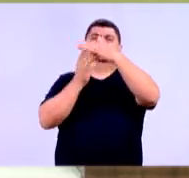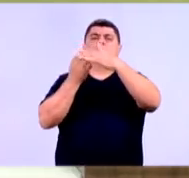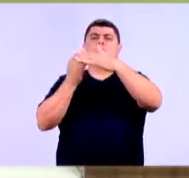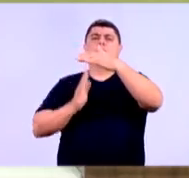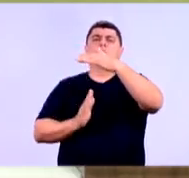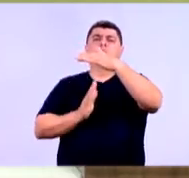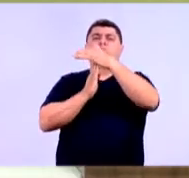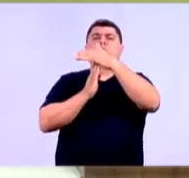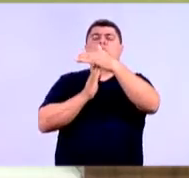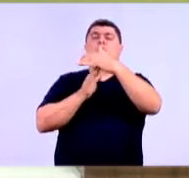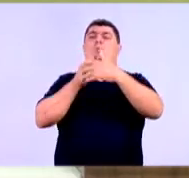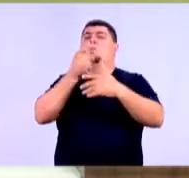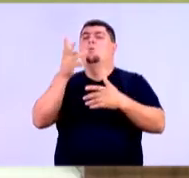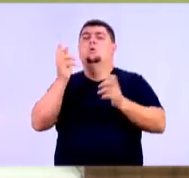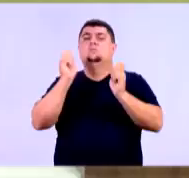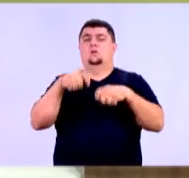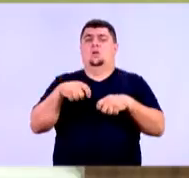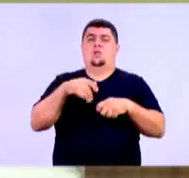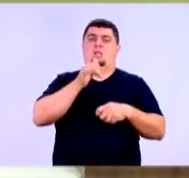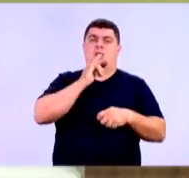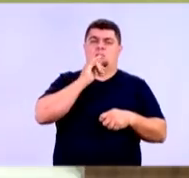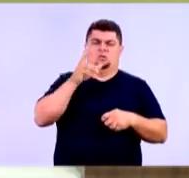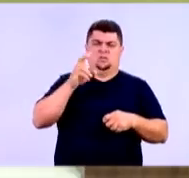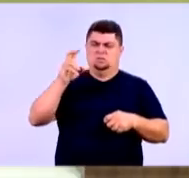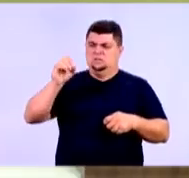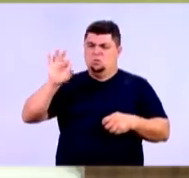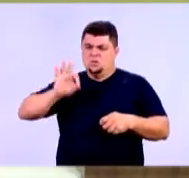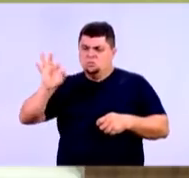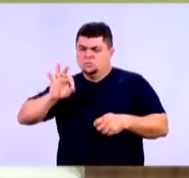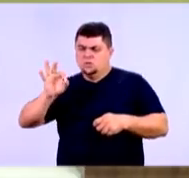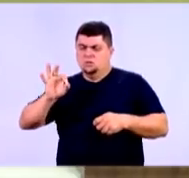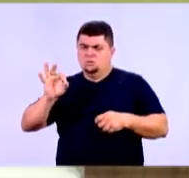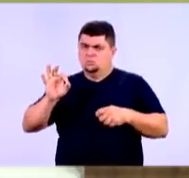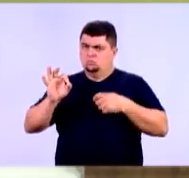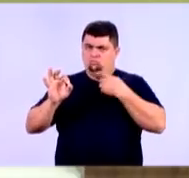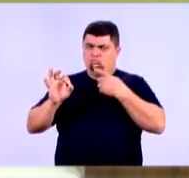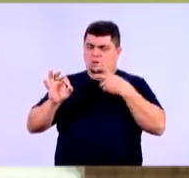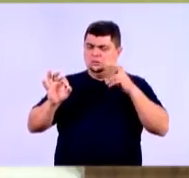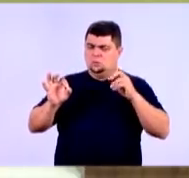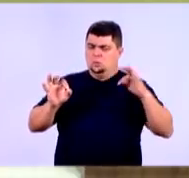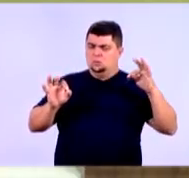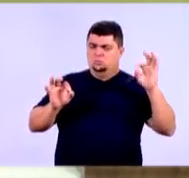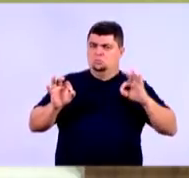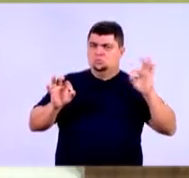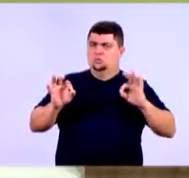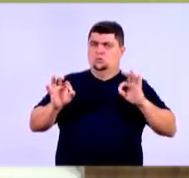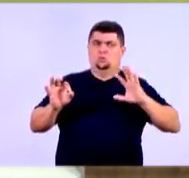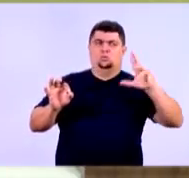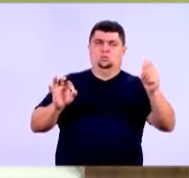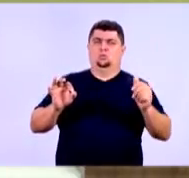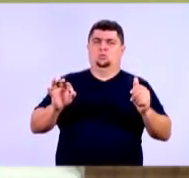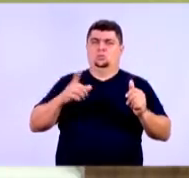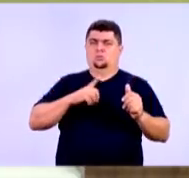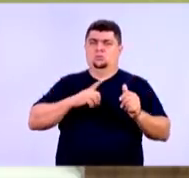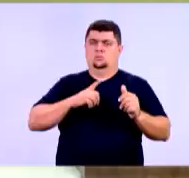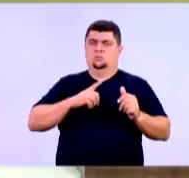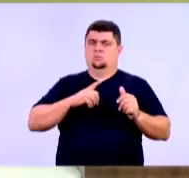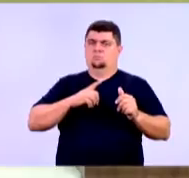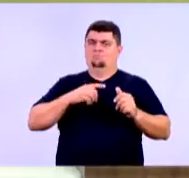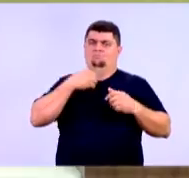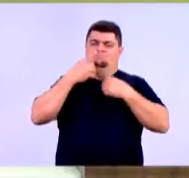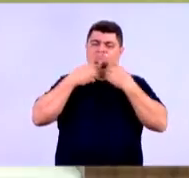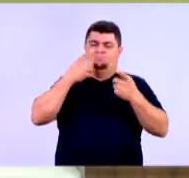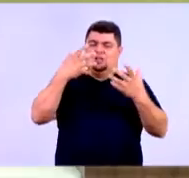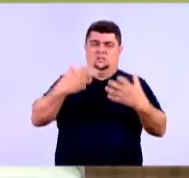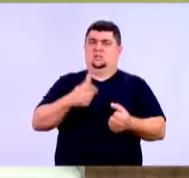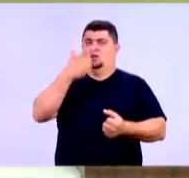a empresa já tenha 50% do seu capital comprometido com outros empréstimos, a instituição financeira tende a recusar essa nova